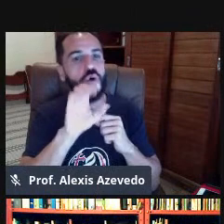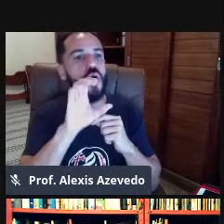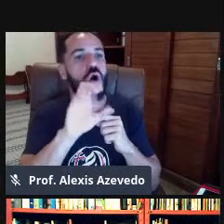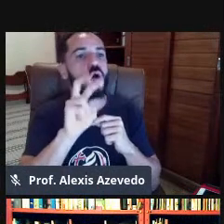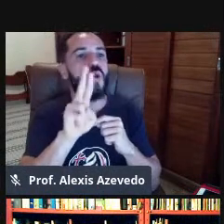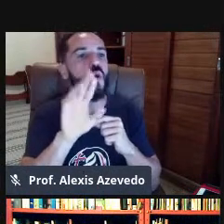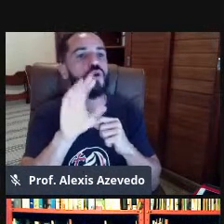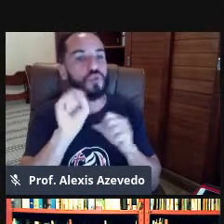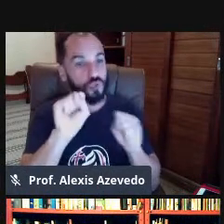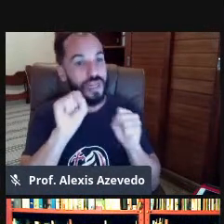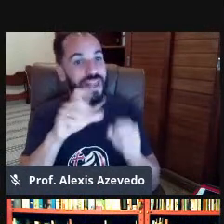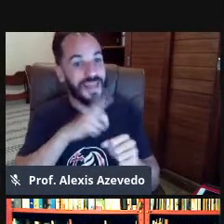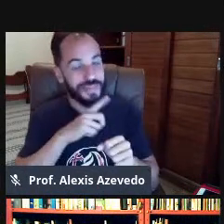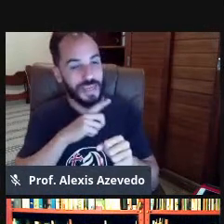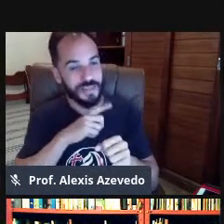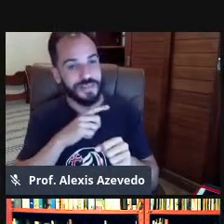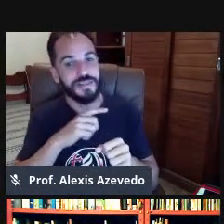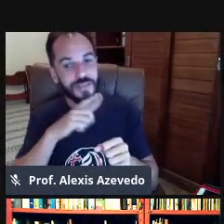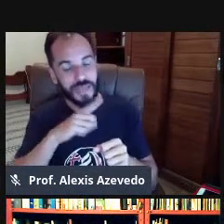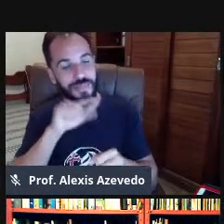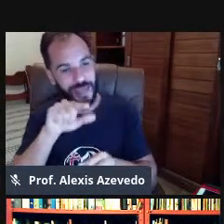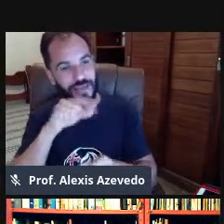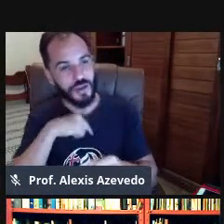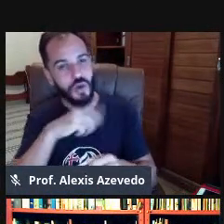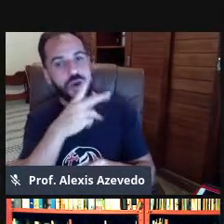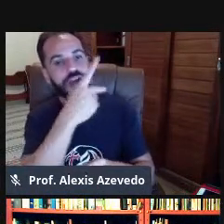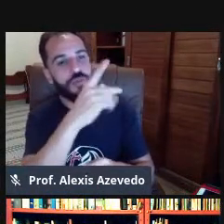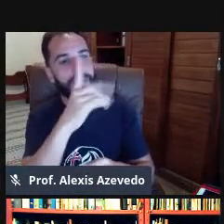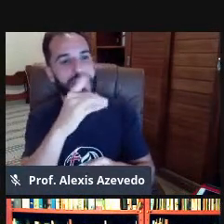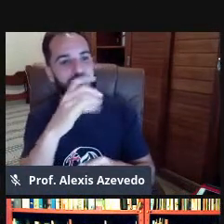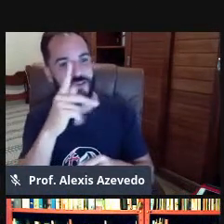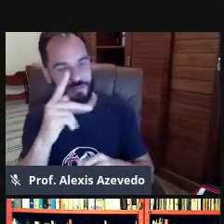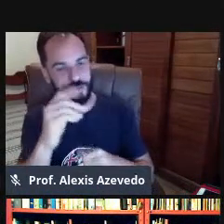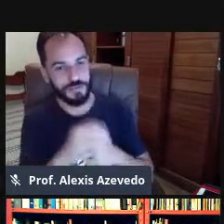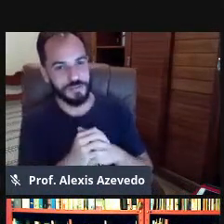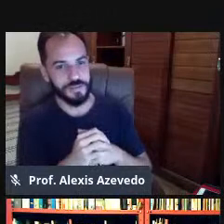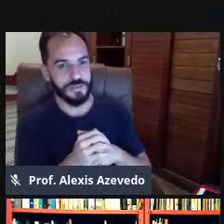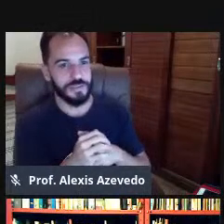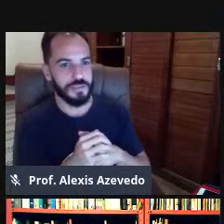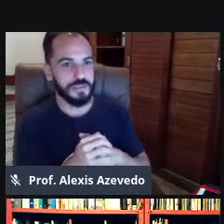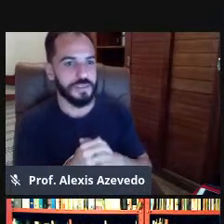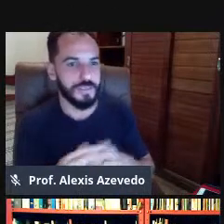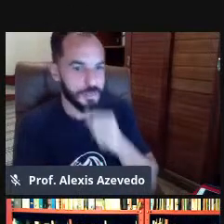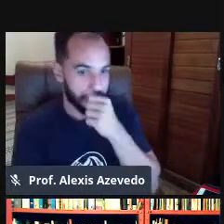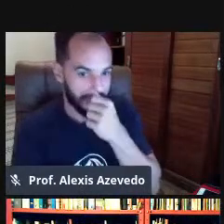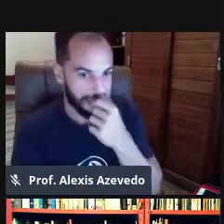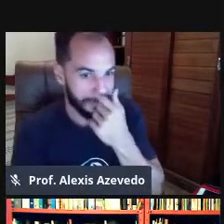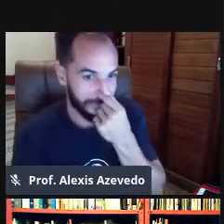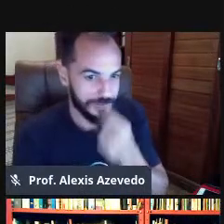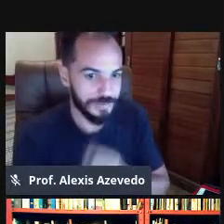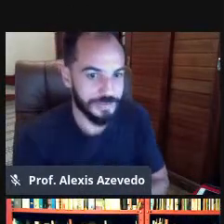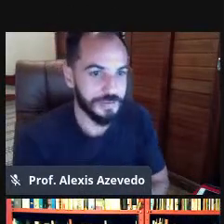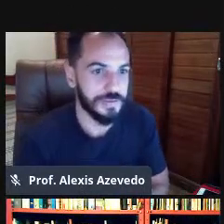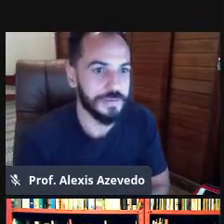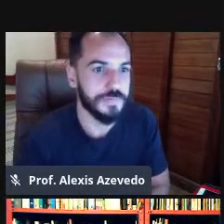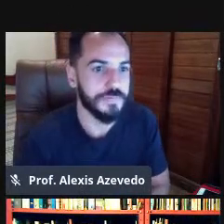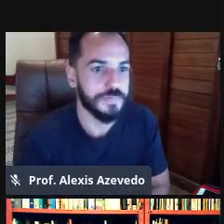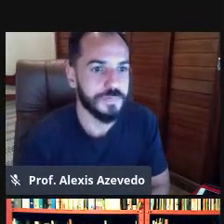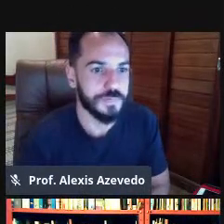nesse projeto pedagógico. Ok? Não sei, Alex, se eu já devo passar para o de